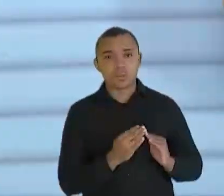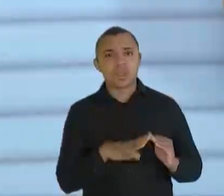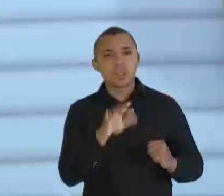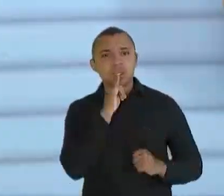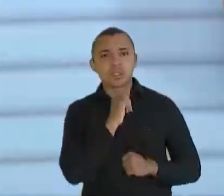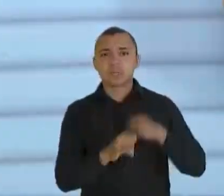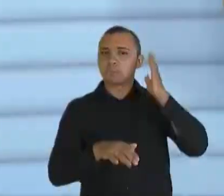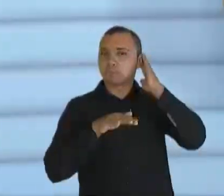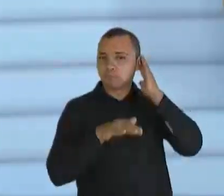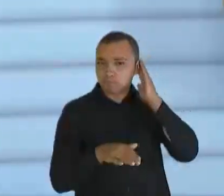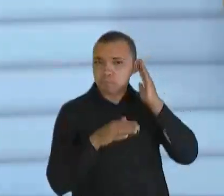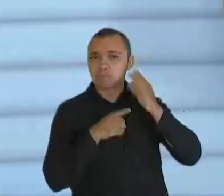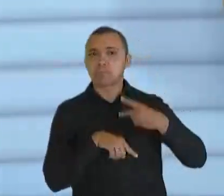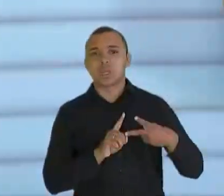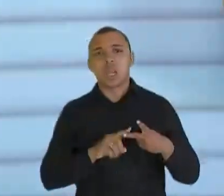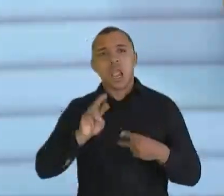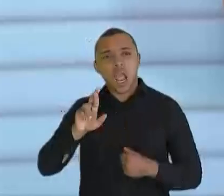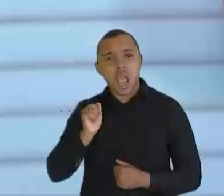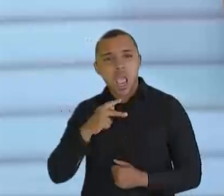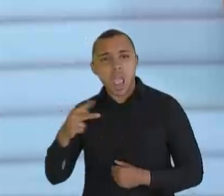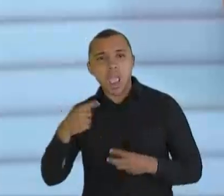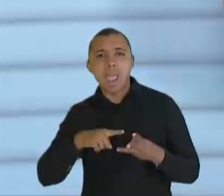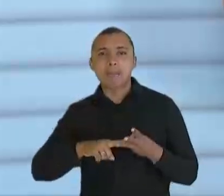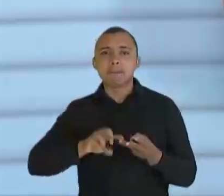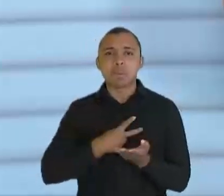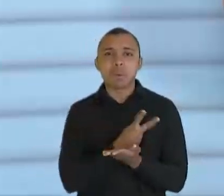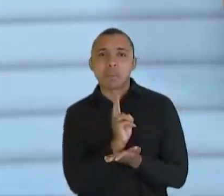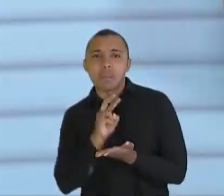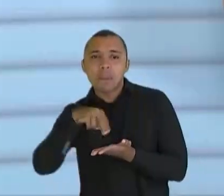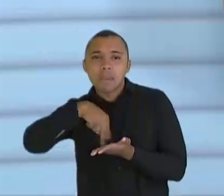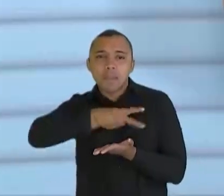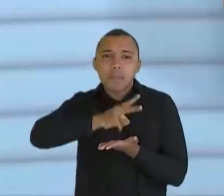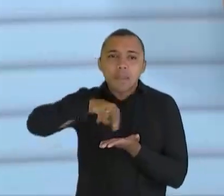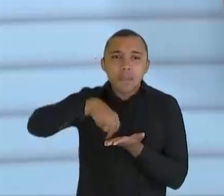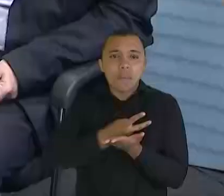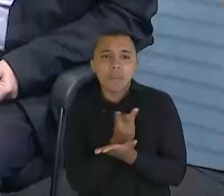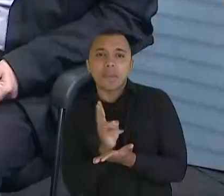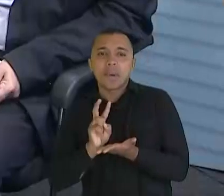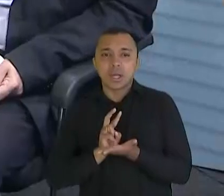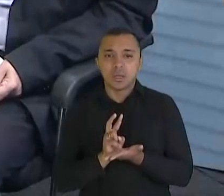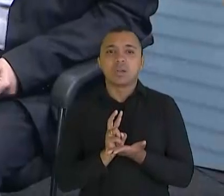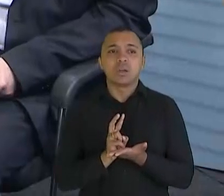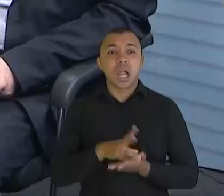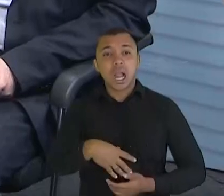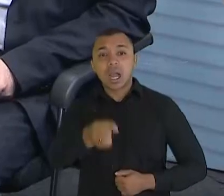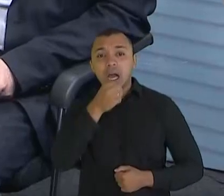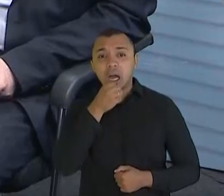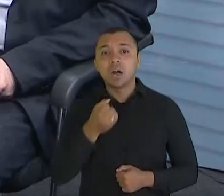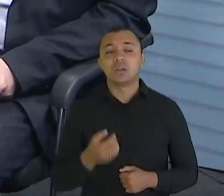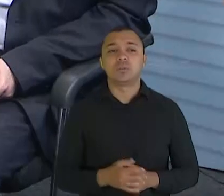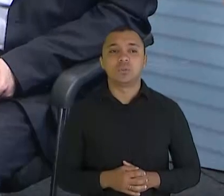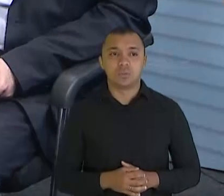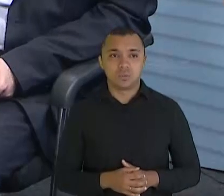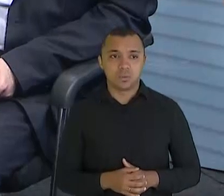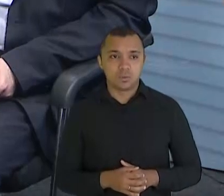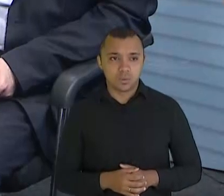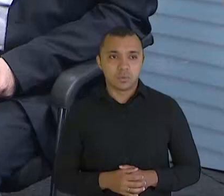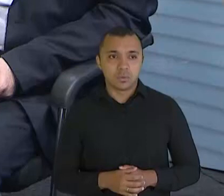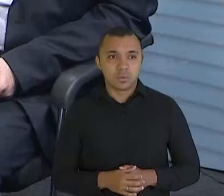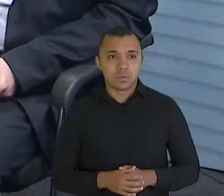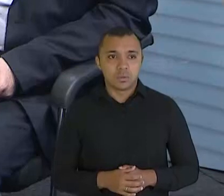uhum, né, dança... Né, a Rede Coca faz um trabalho muito interessante. Mas tem que ser ampliada. Acho que a ideia toda,